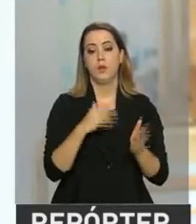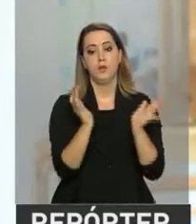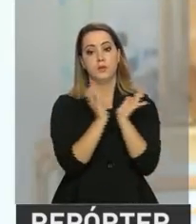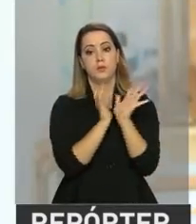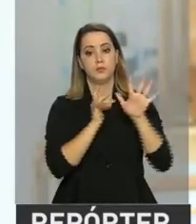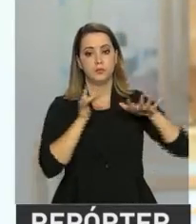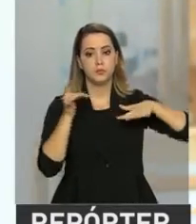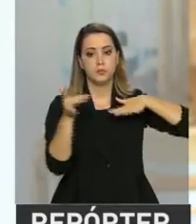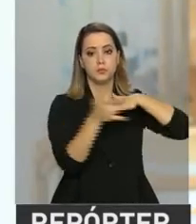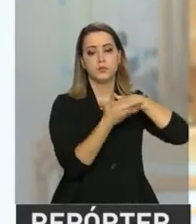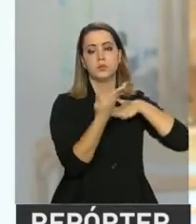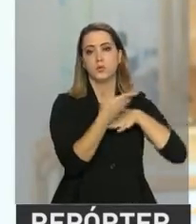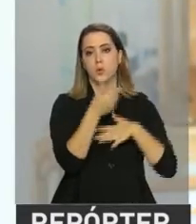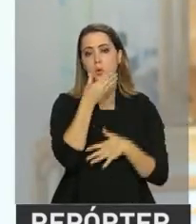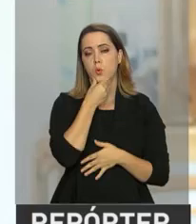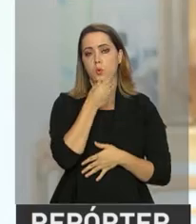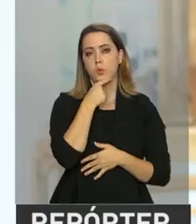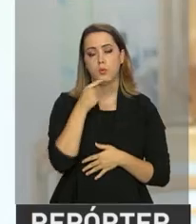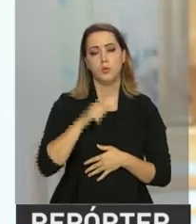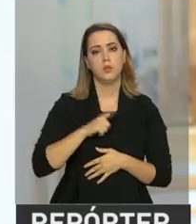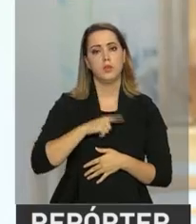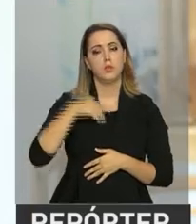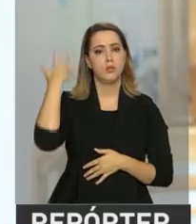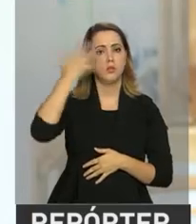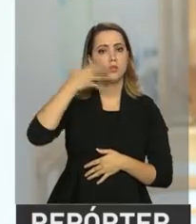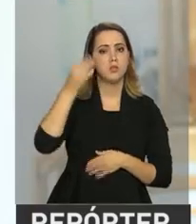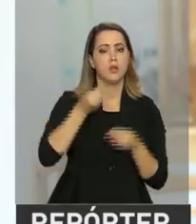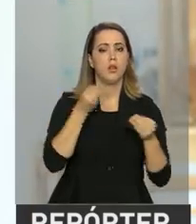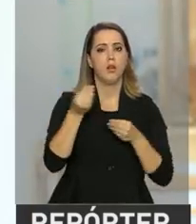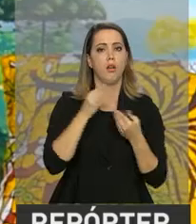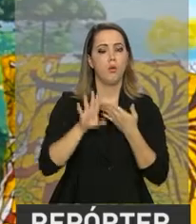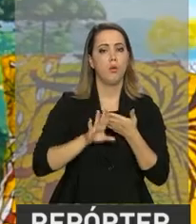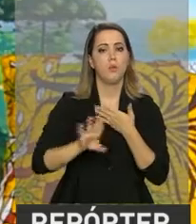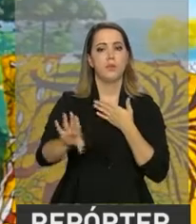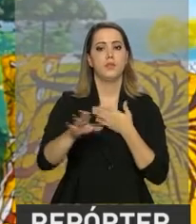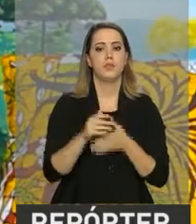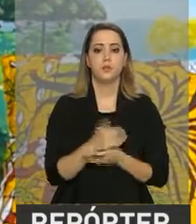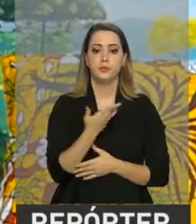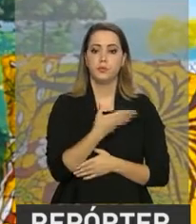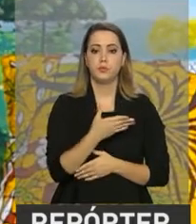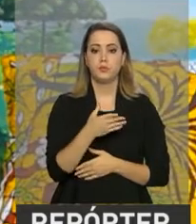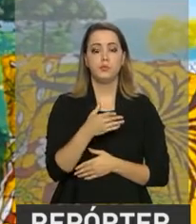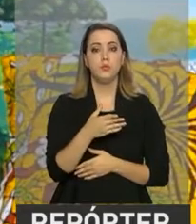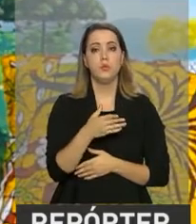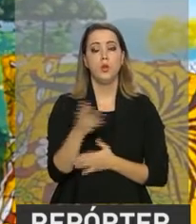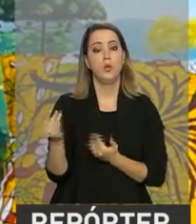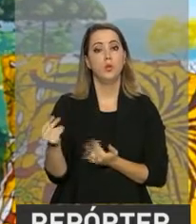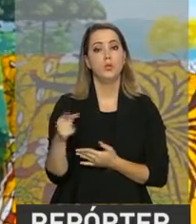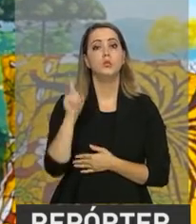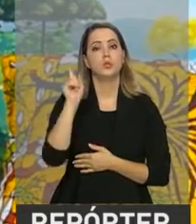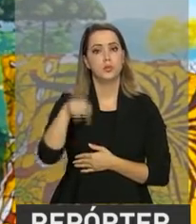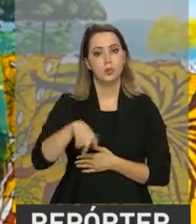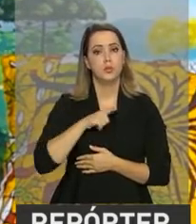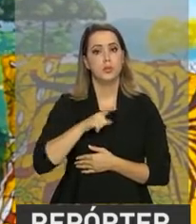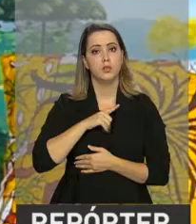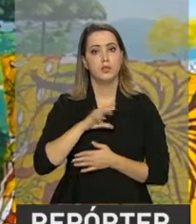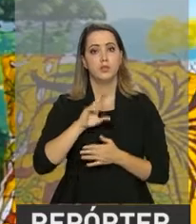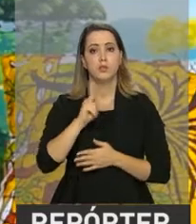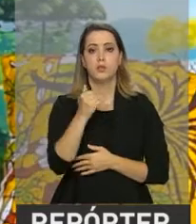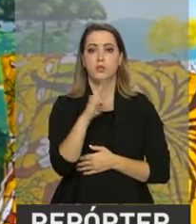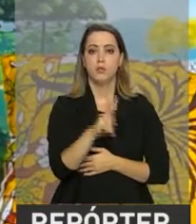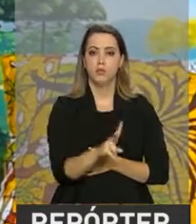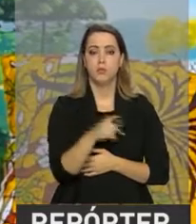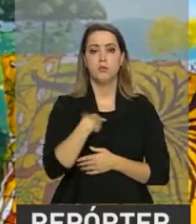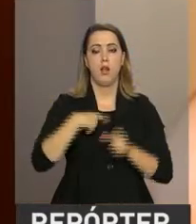social que gabriel tenta explicar os meios de prevenção o jovem que é soropositivo faz questão de alertar